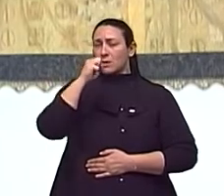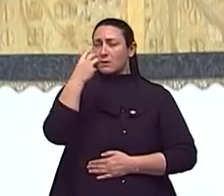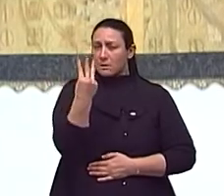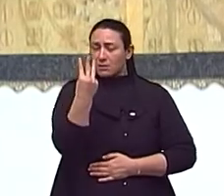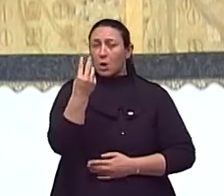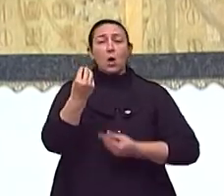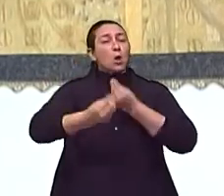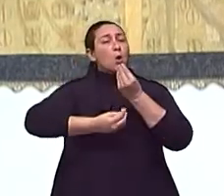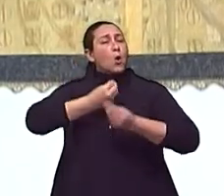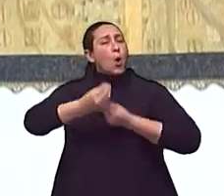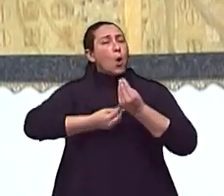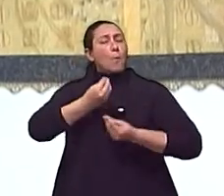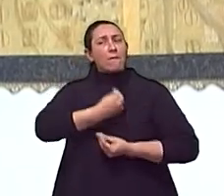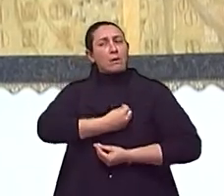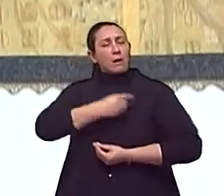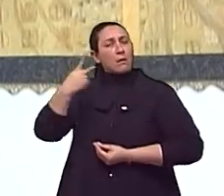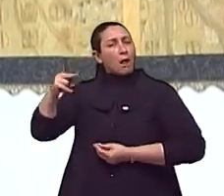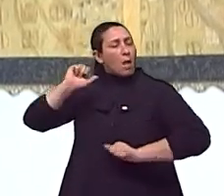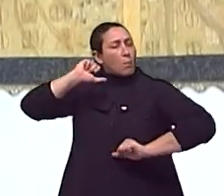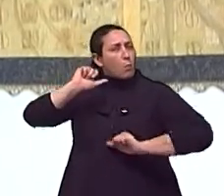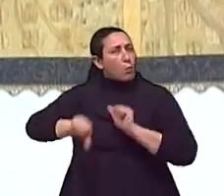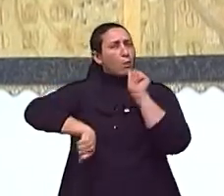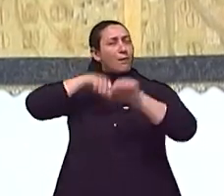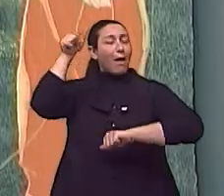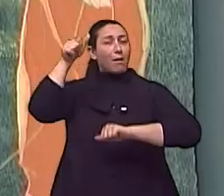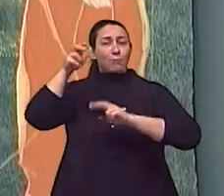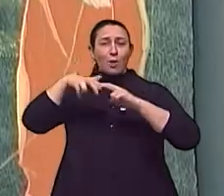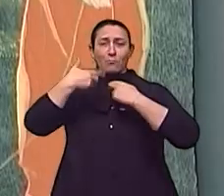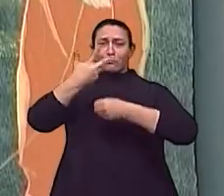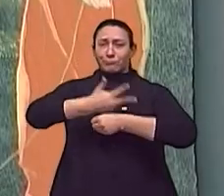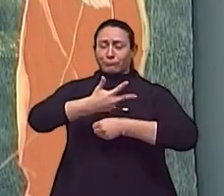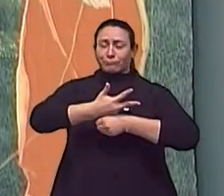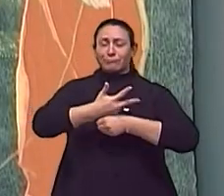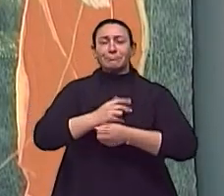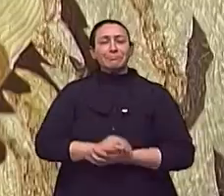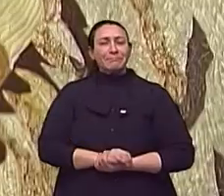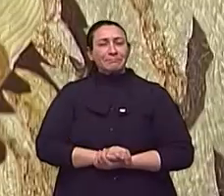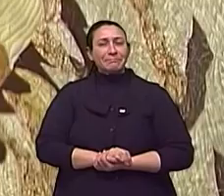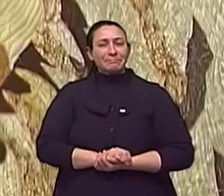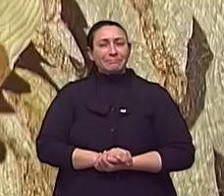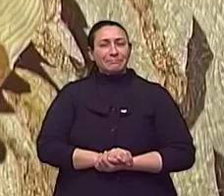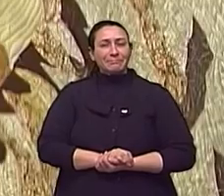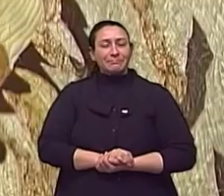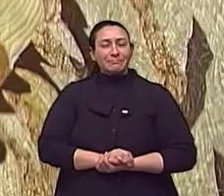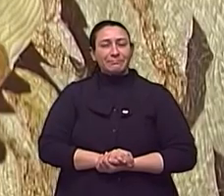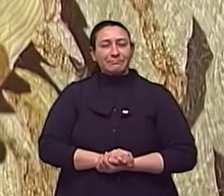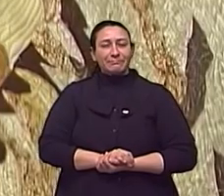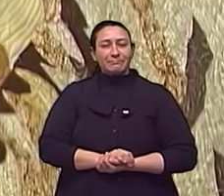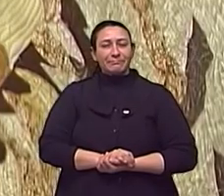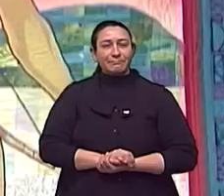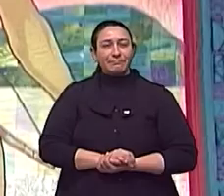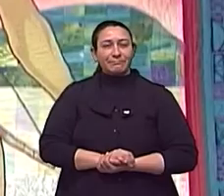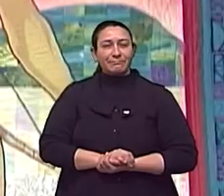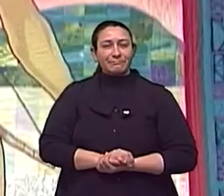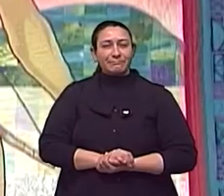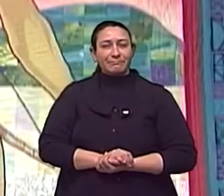mudou a sua vida e se tornou um hobby na terceira idade que